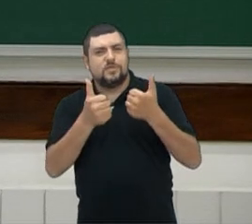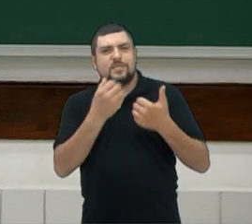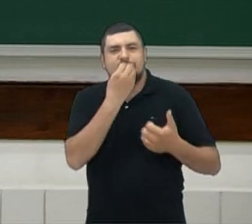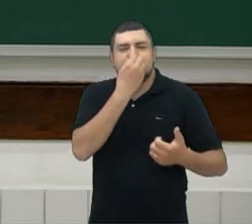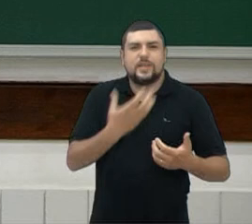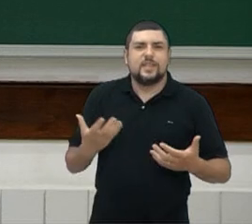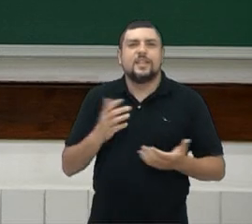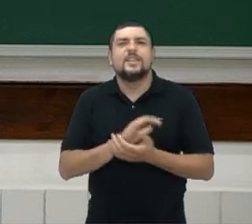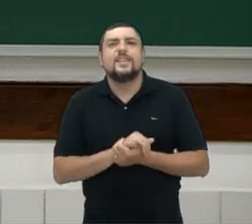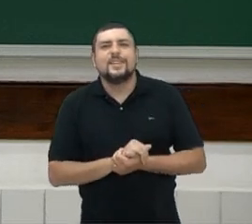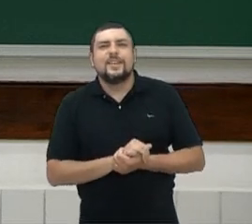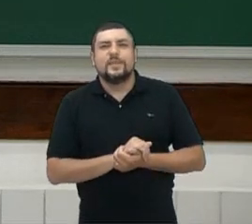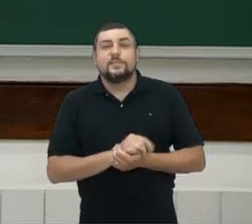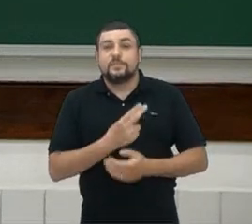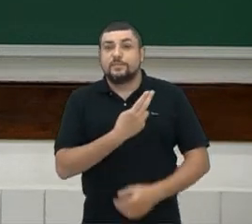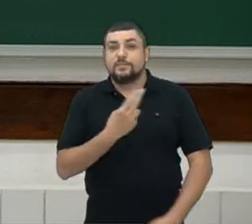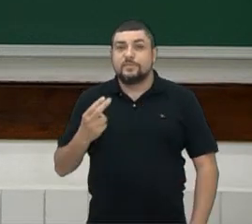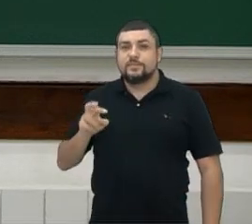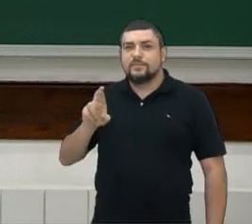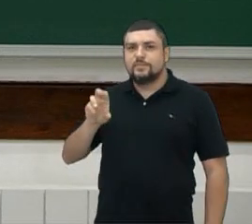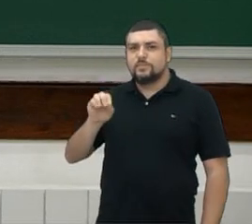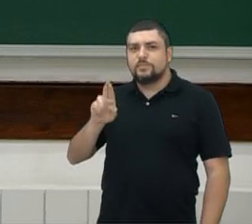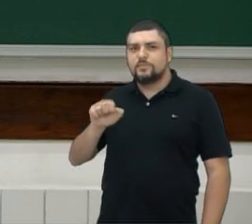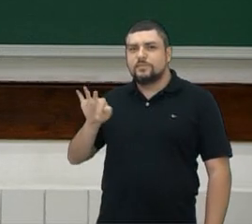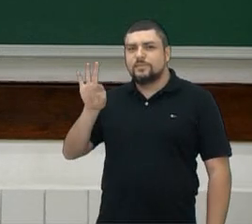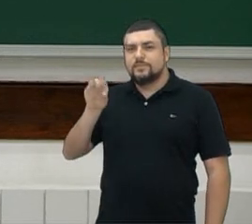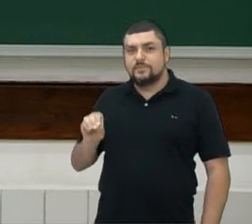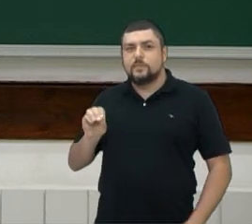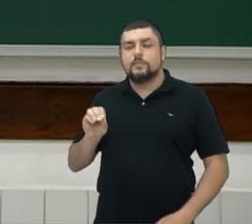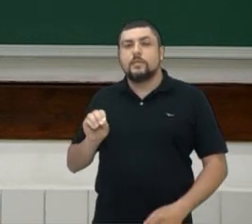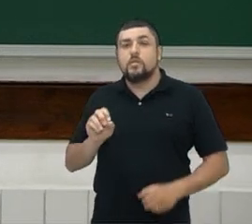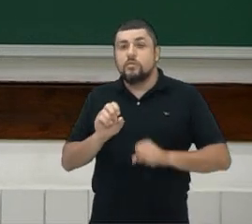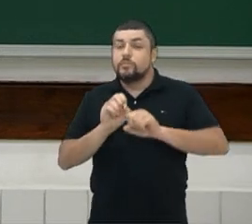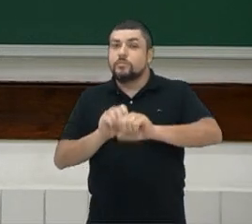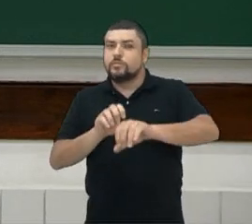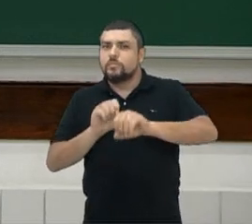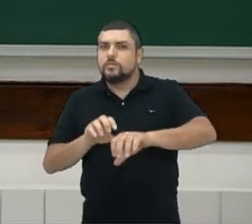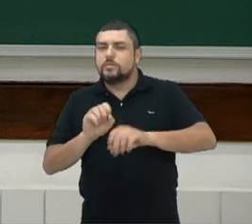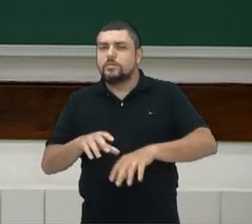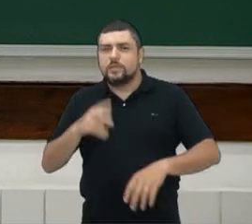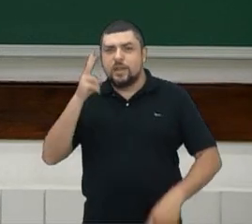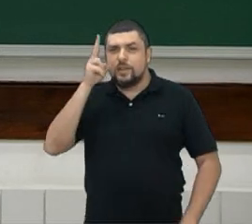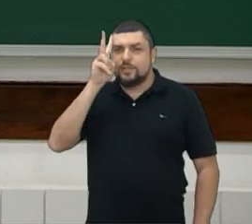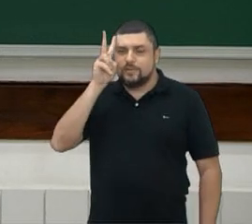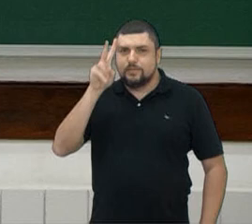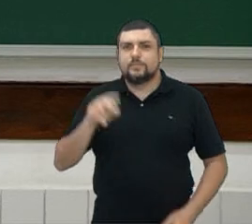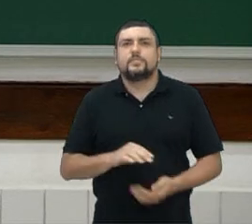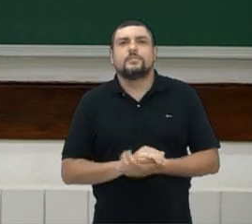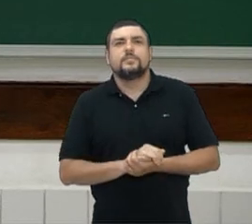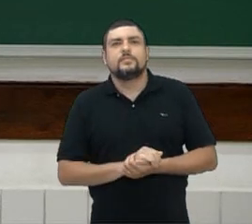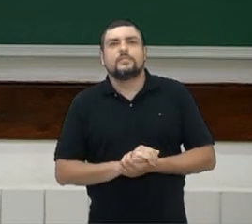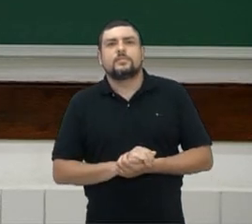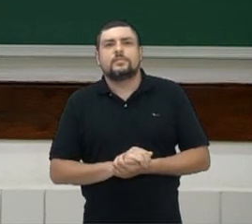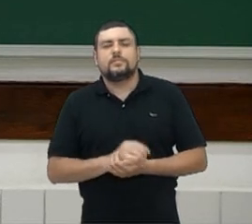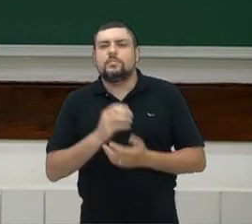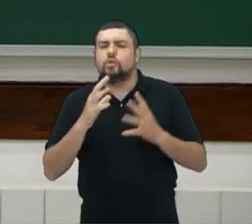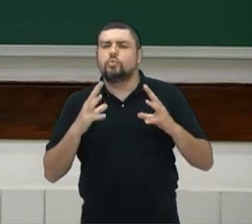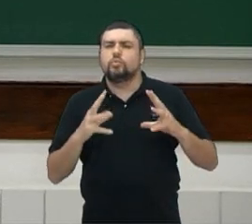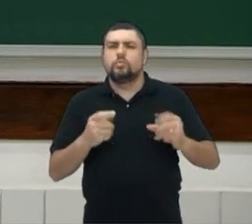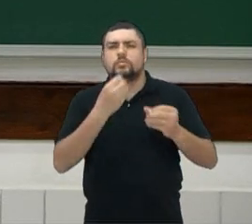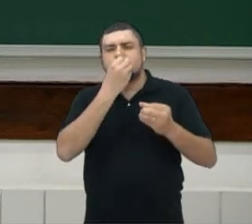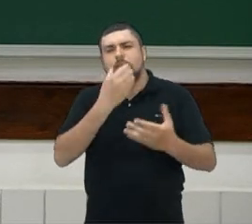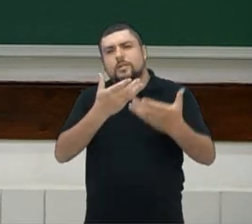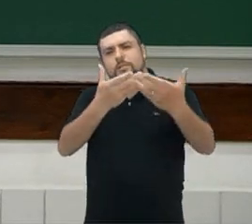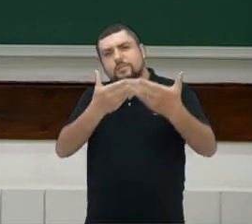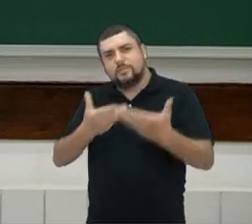Fala galera, tudo bem? Sou o professor Roberto Falcione, professor de História, em nome da Secretaria da Educação. Sejam todos bem-vindos para mais